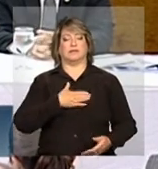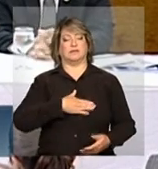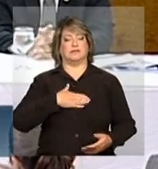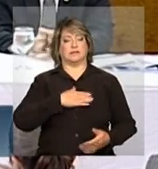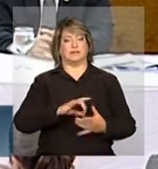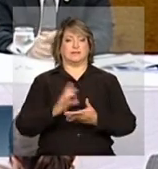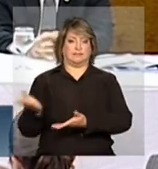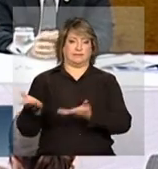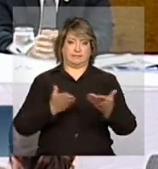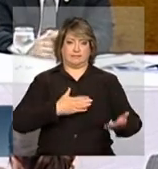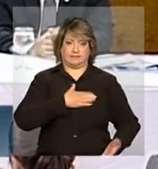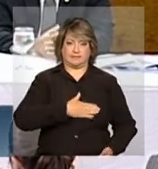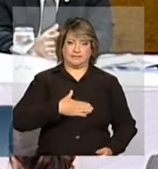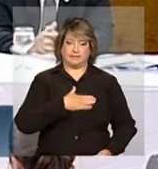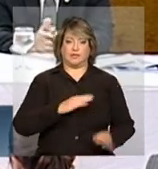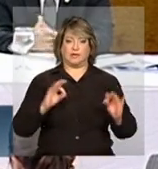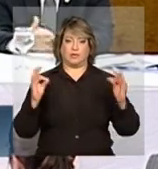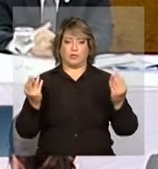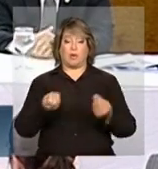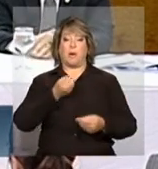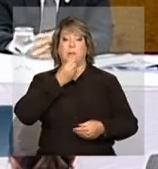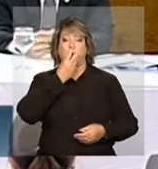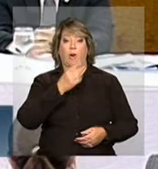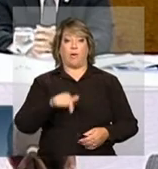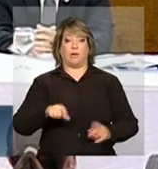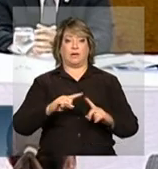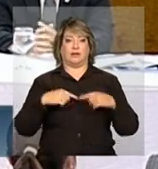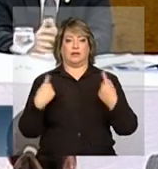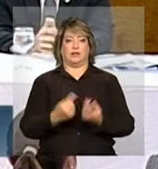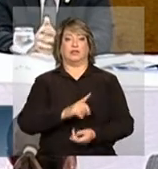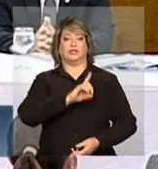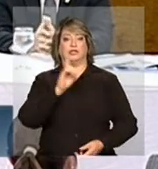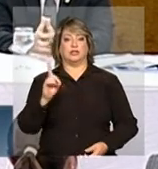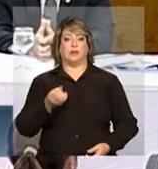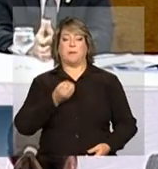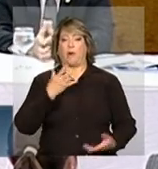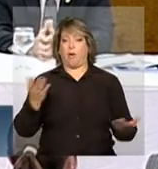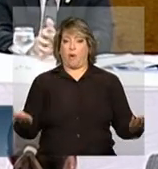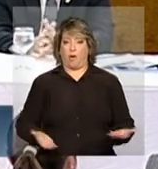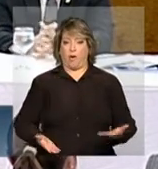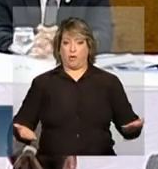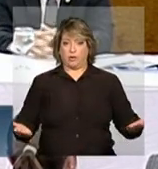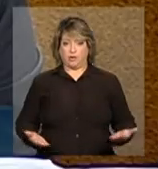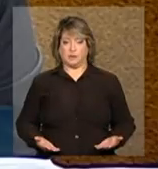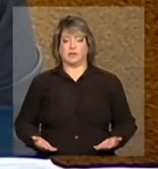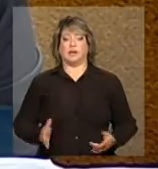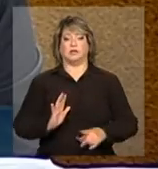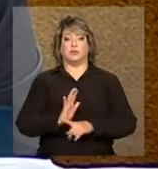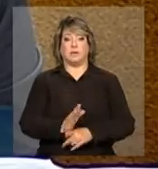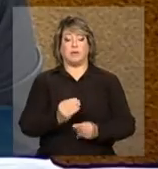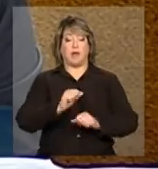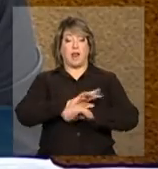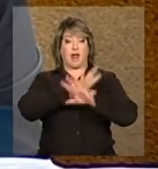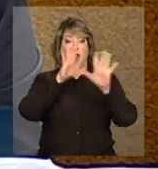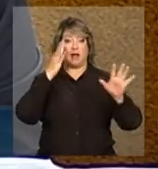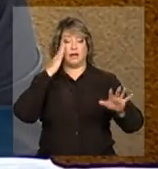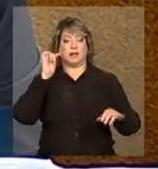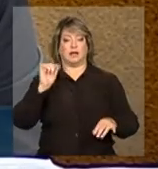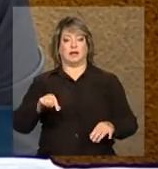a todos. Esperamos que todos tenhamos um bom dia de trabalho para colaborarmos com bastante lucidez